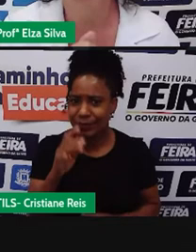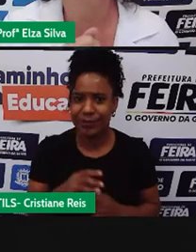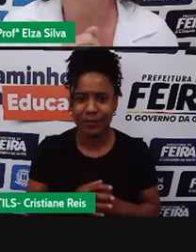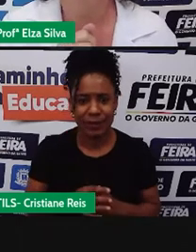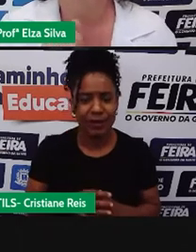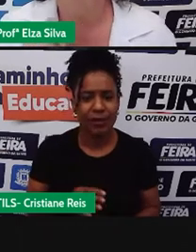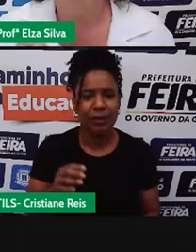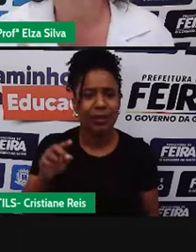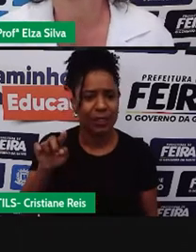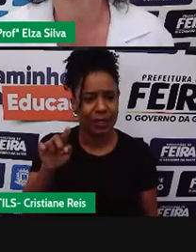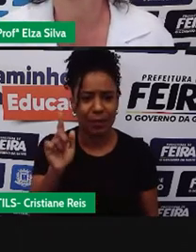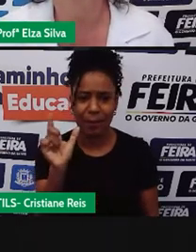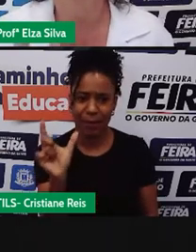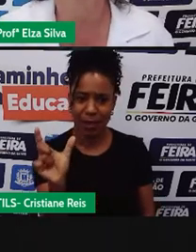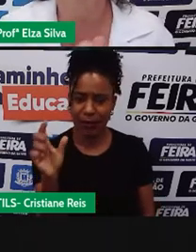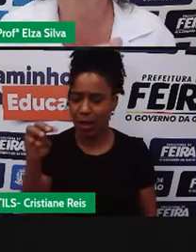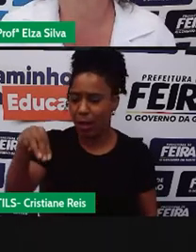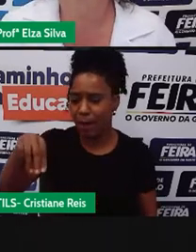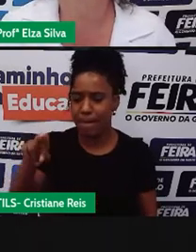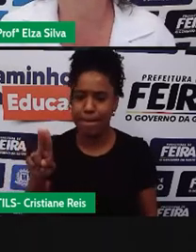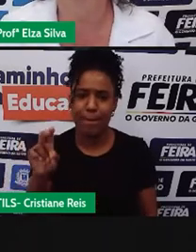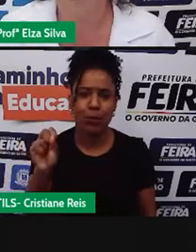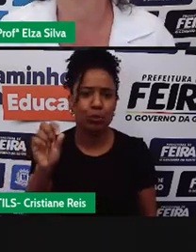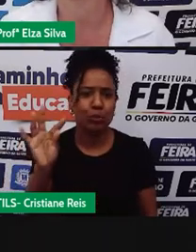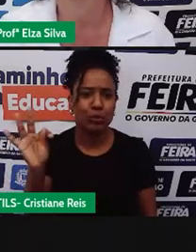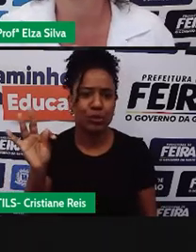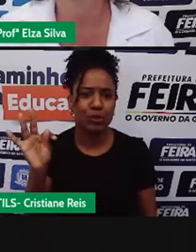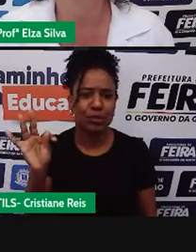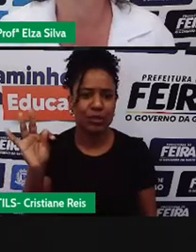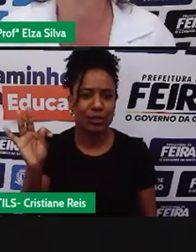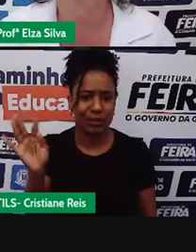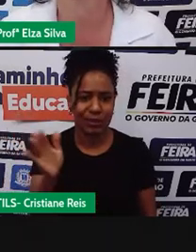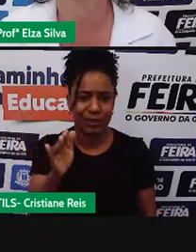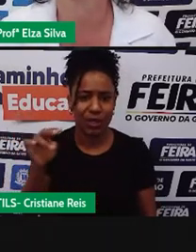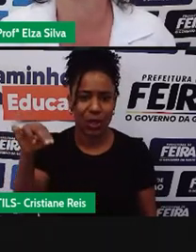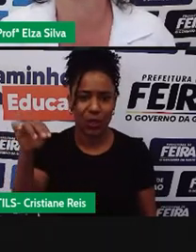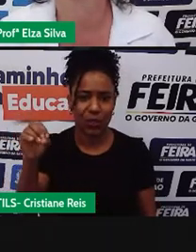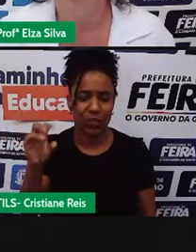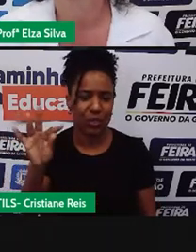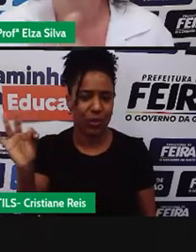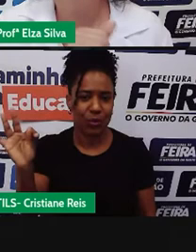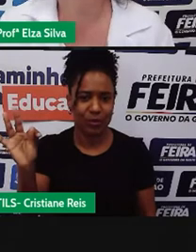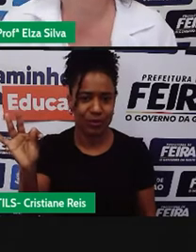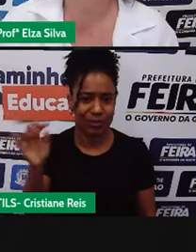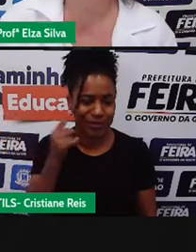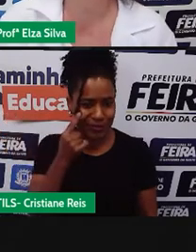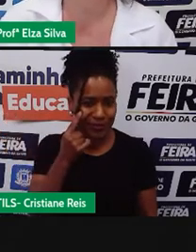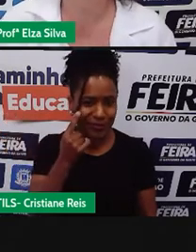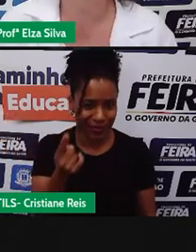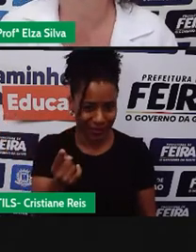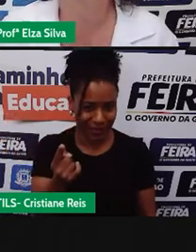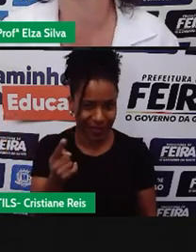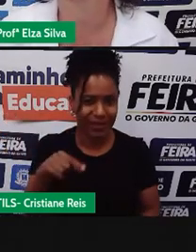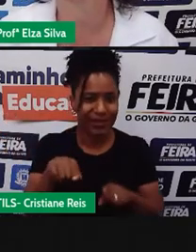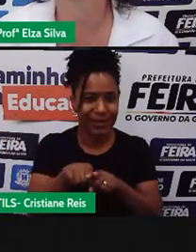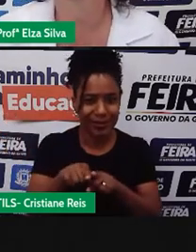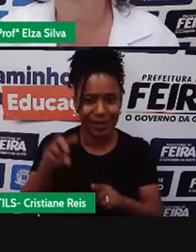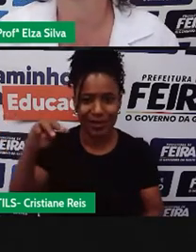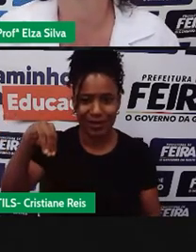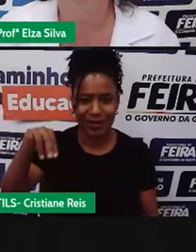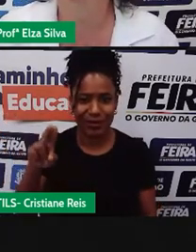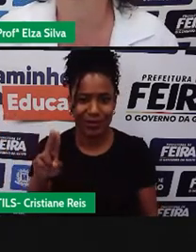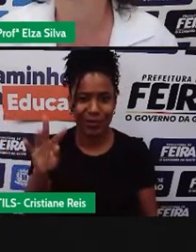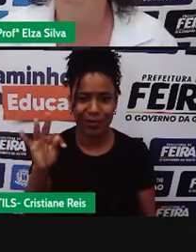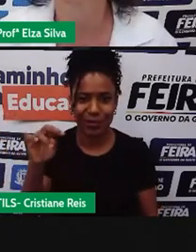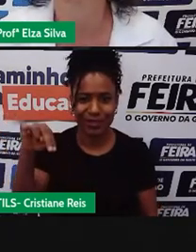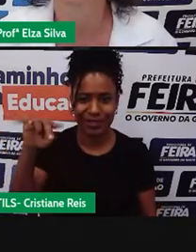o must not, que eu destaquei de vermelho, e o mustn't. Eu sei que vocês já sabem a resposta